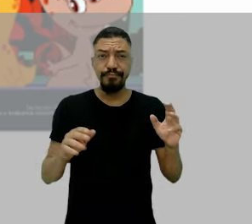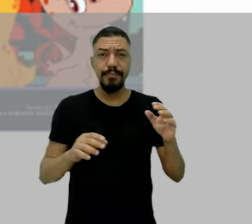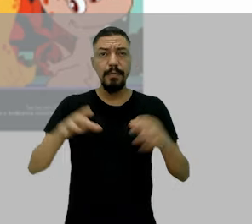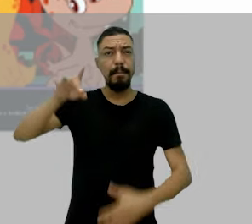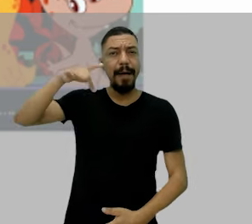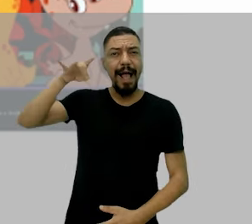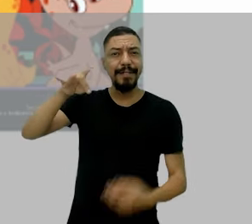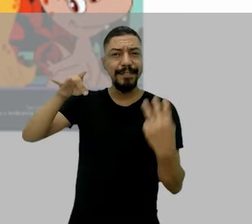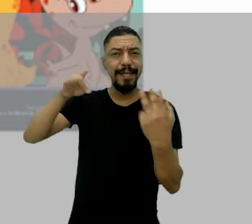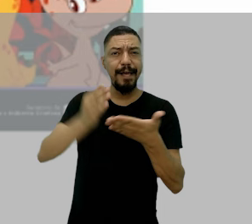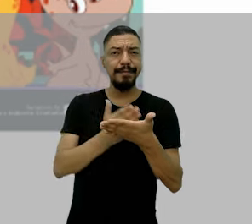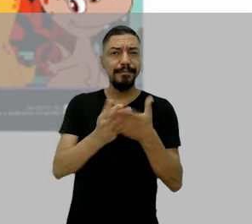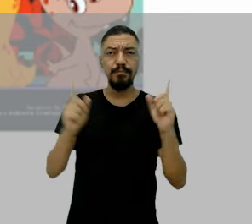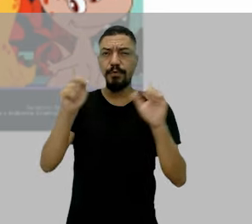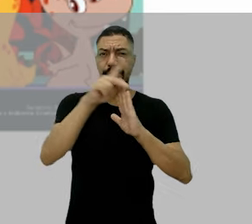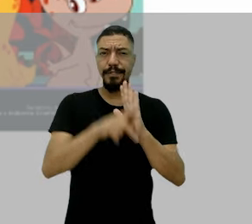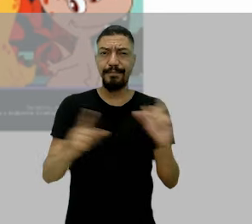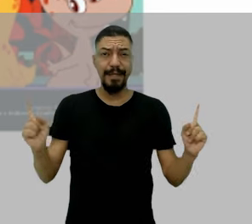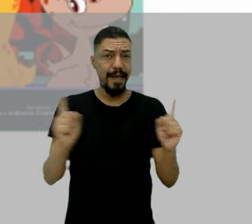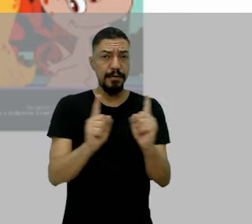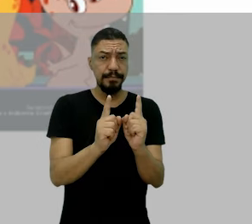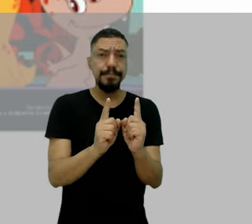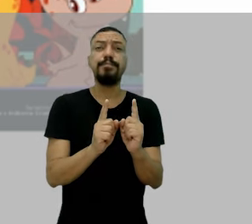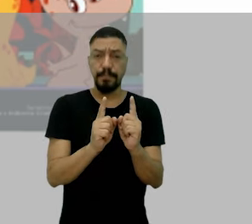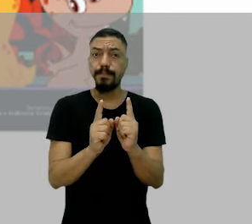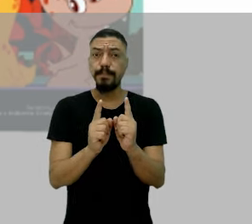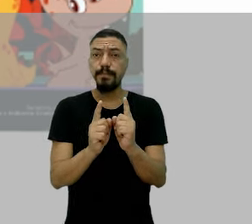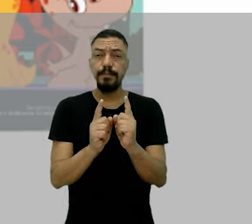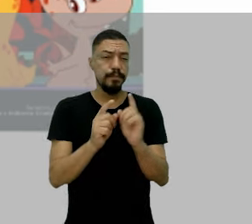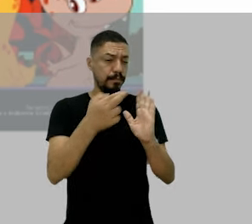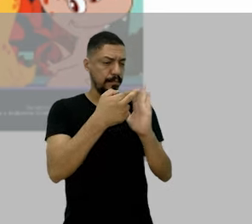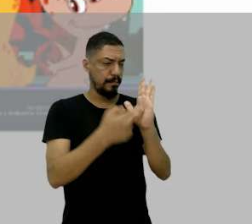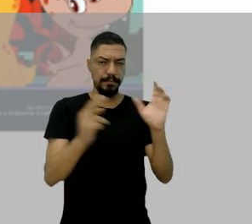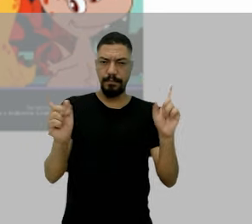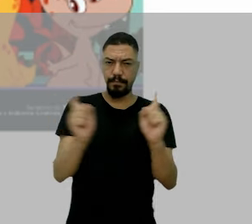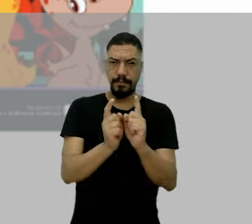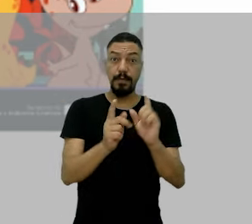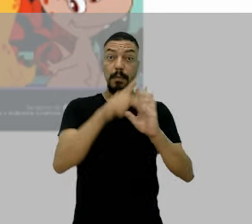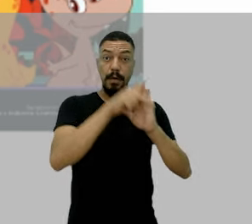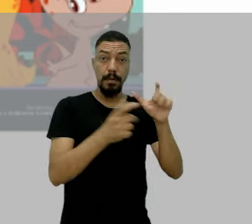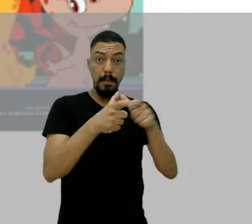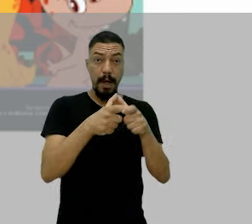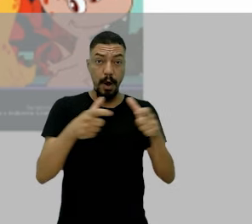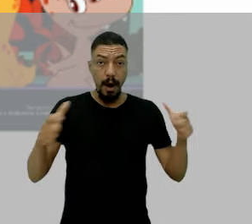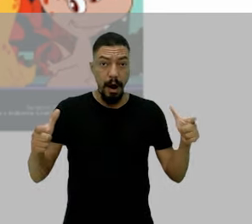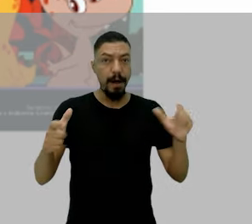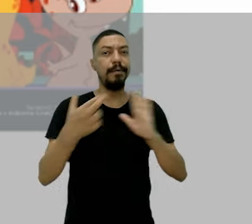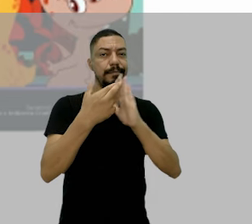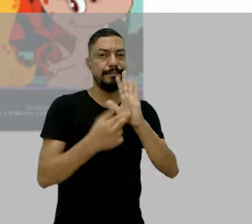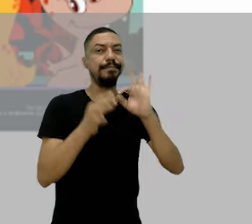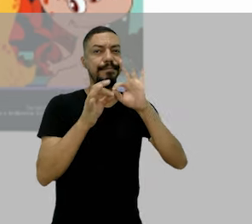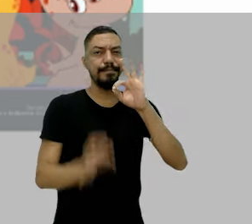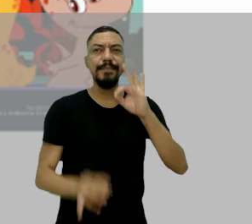um projeto pequeno. Projeto pequeno, relatório pequeno. O projeto vai ficando maior. Por exemplo, esse do